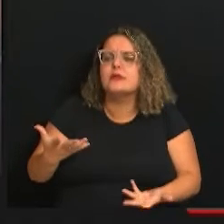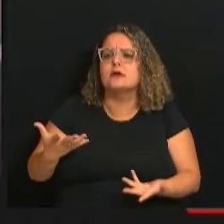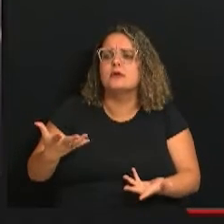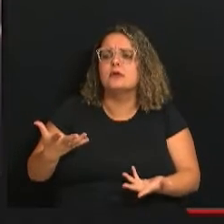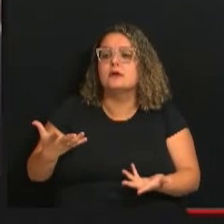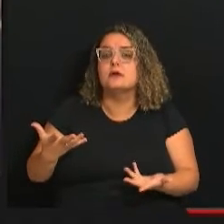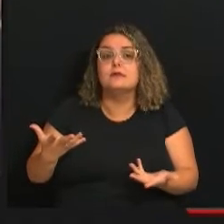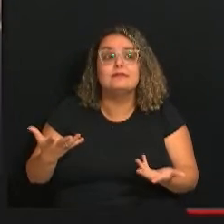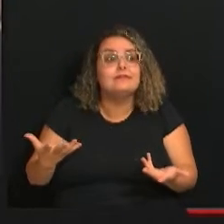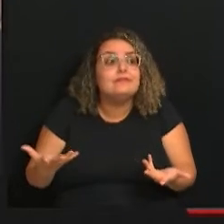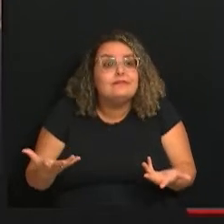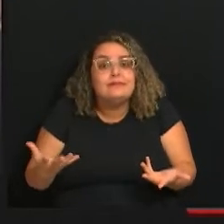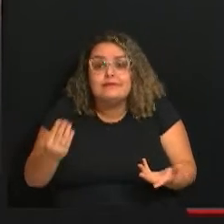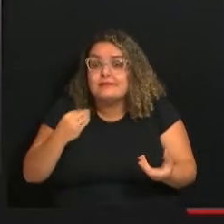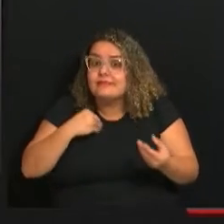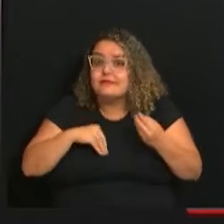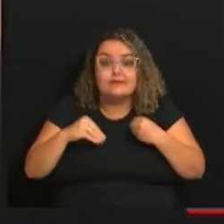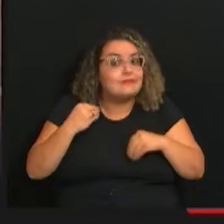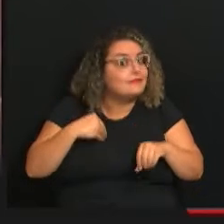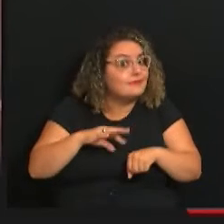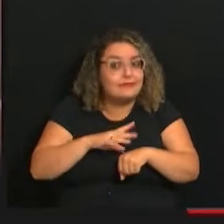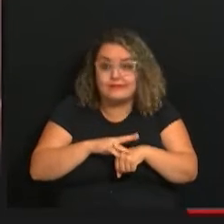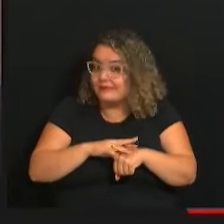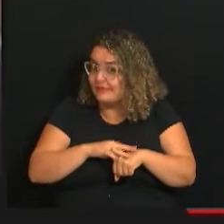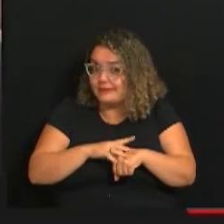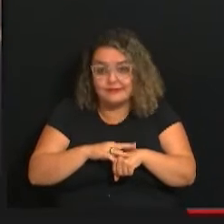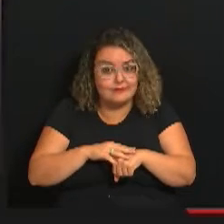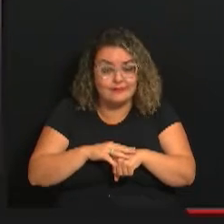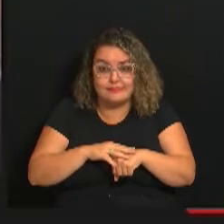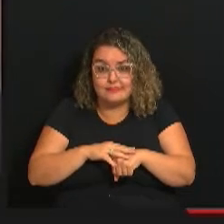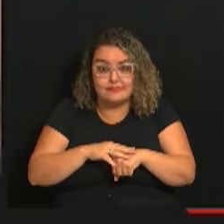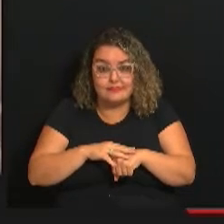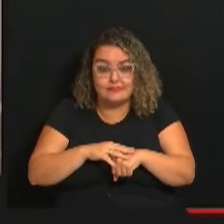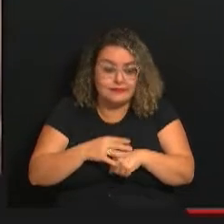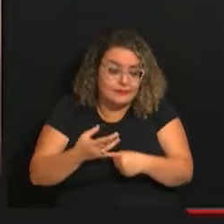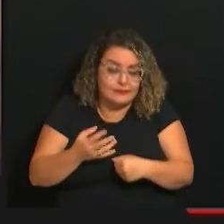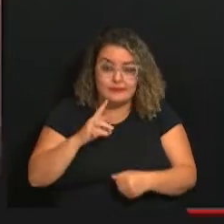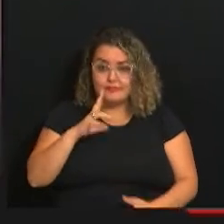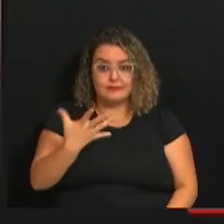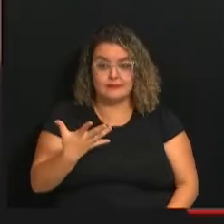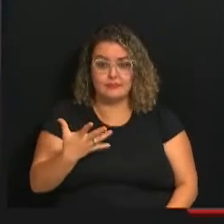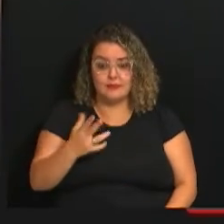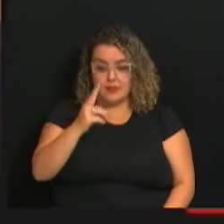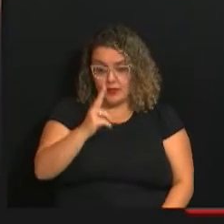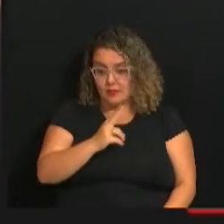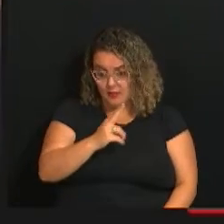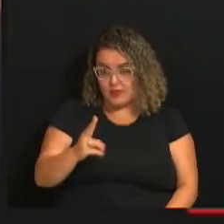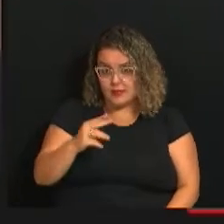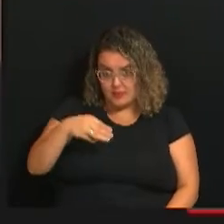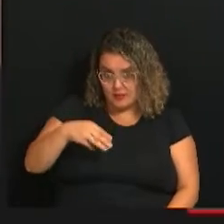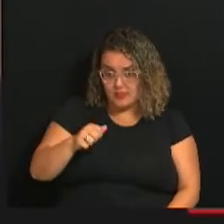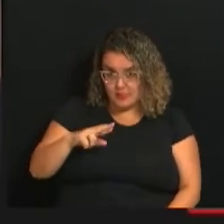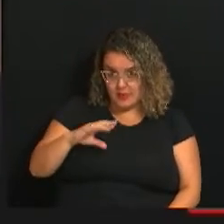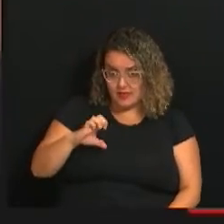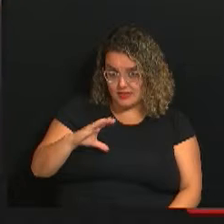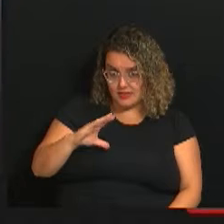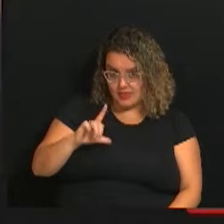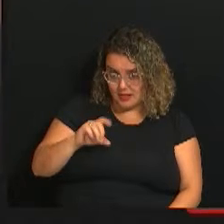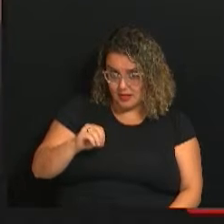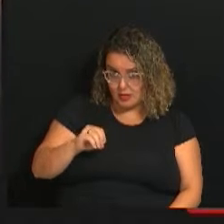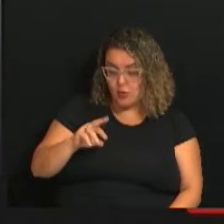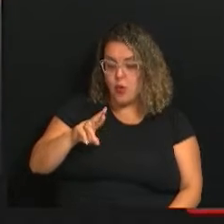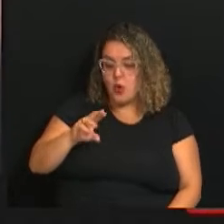o que me marcou muito, além, né, do fato em si de ficar afastada da vida,